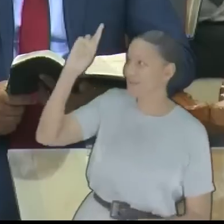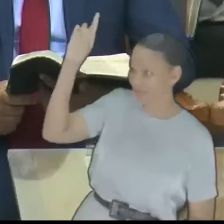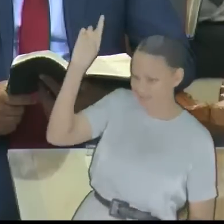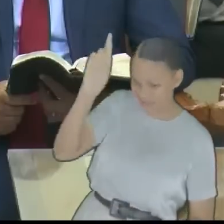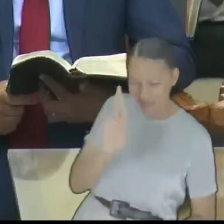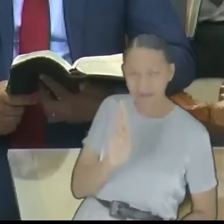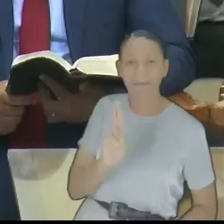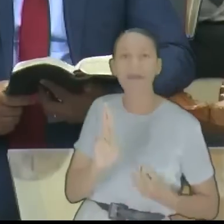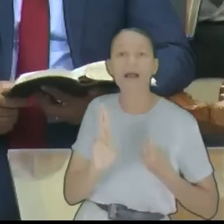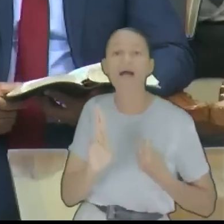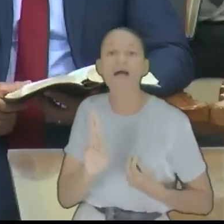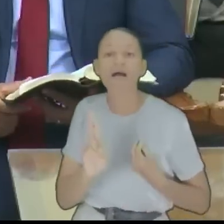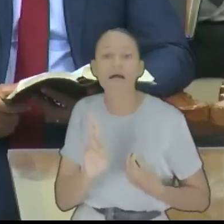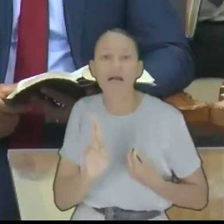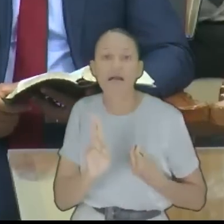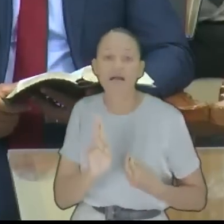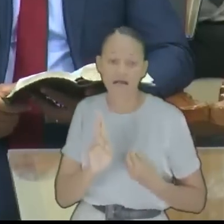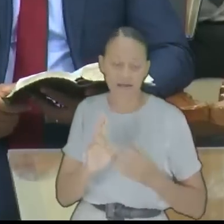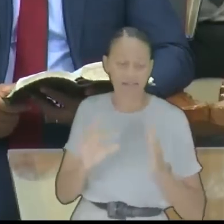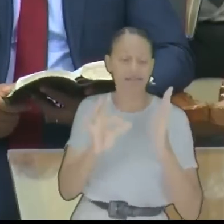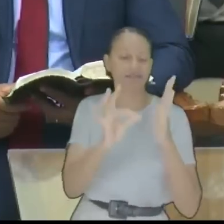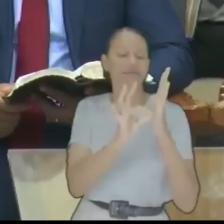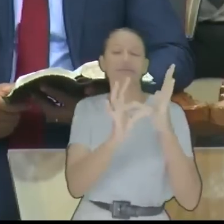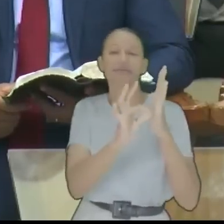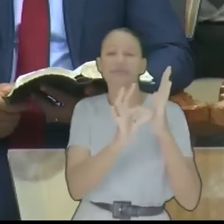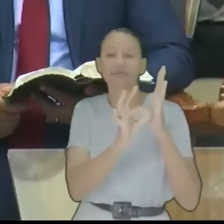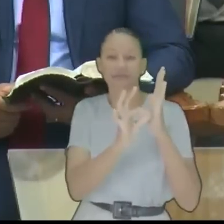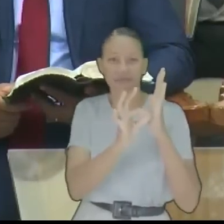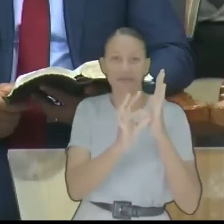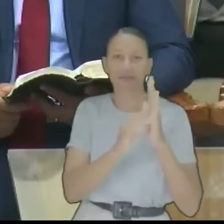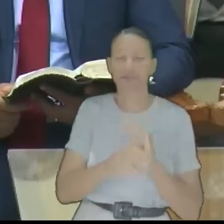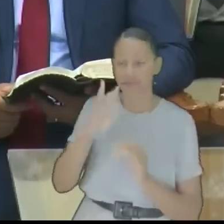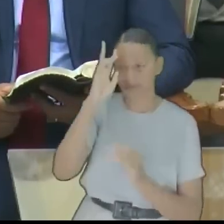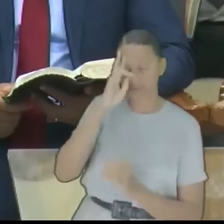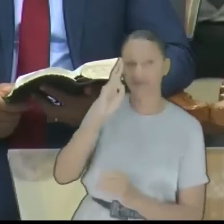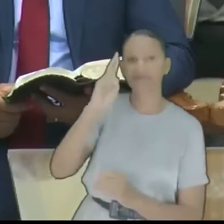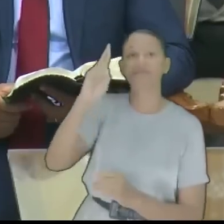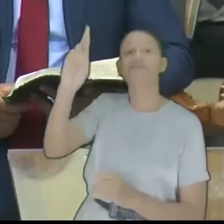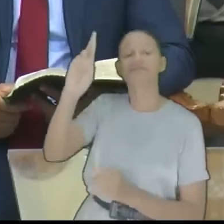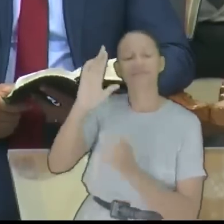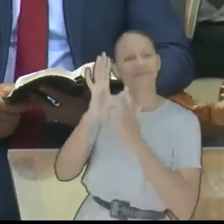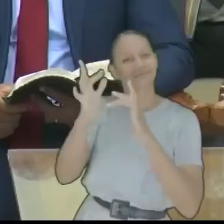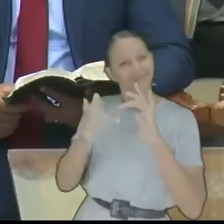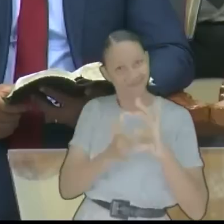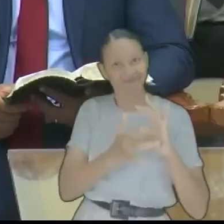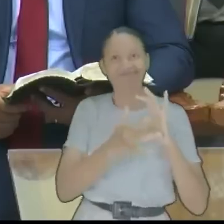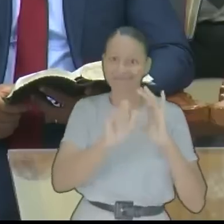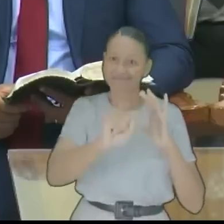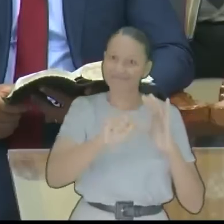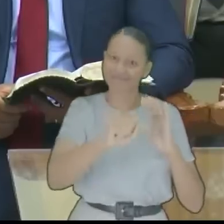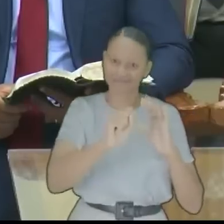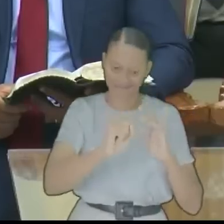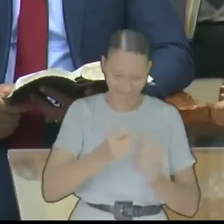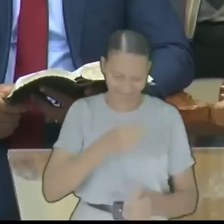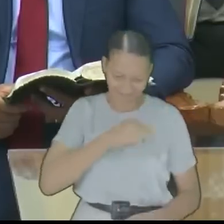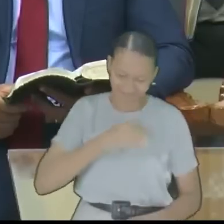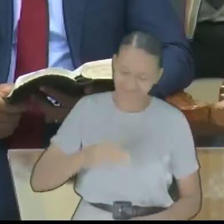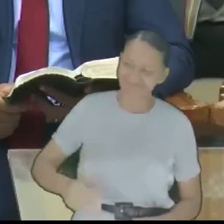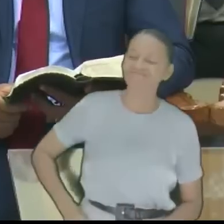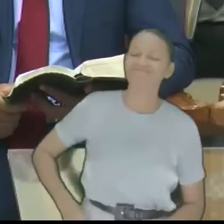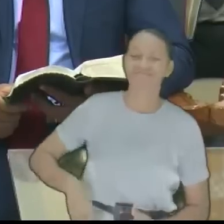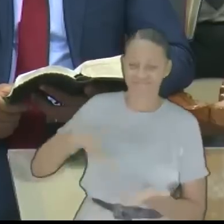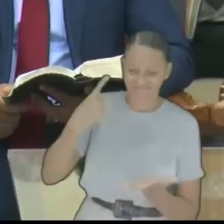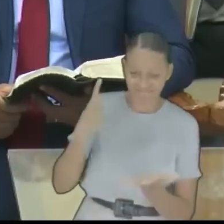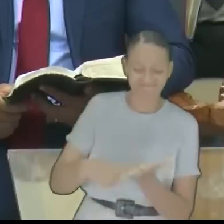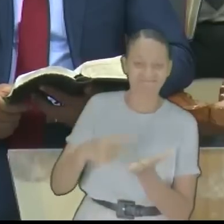meus amados irmãos? Em Sião. Esse Senhor aí é o Senhor Jesus, o Messias que havia de